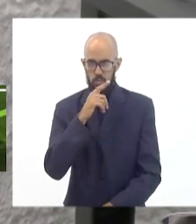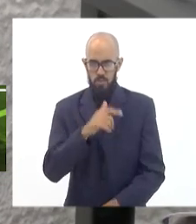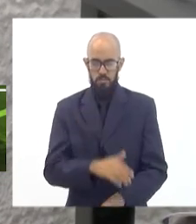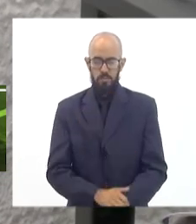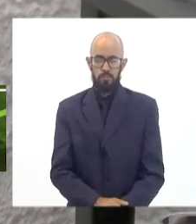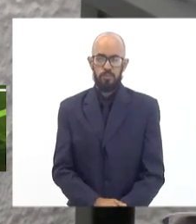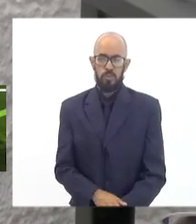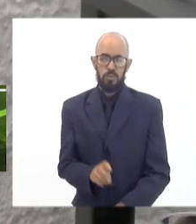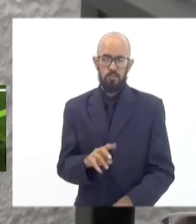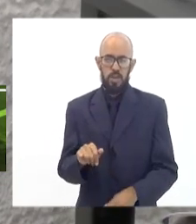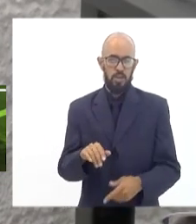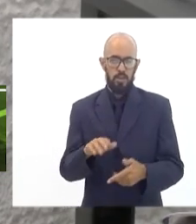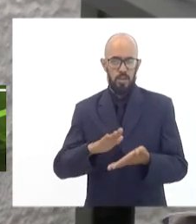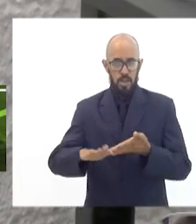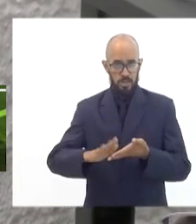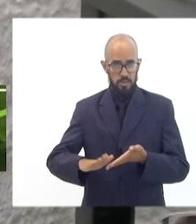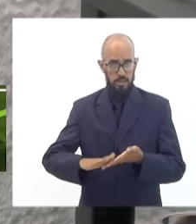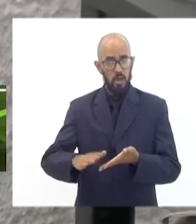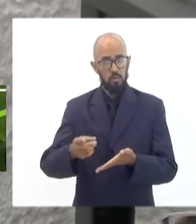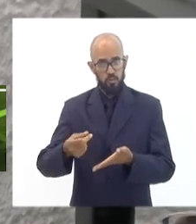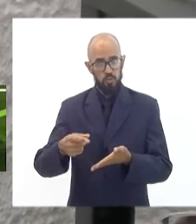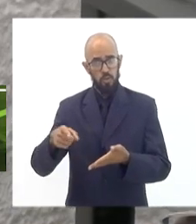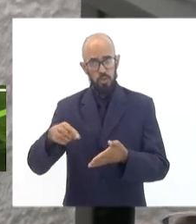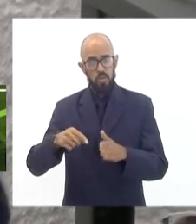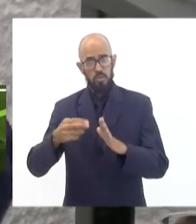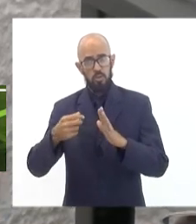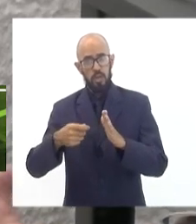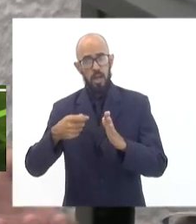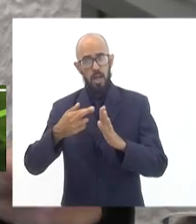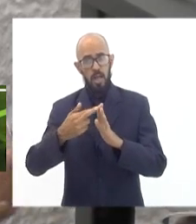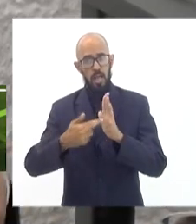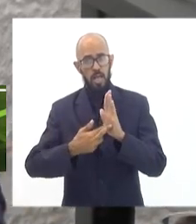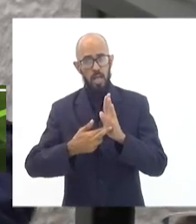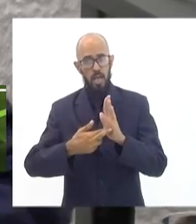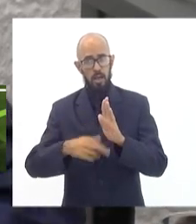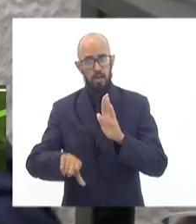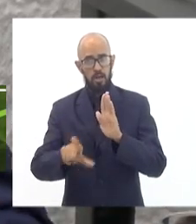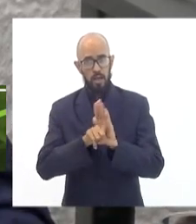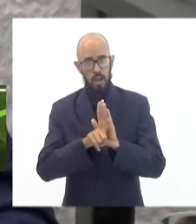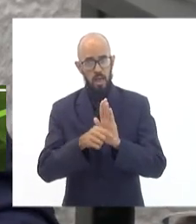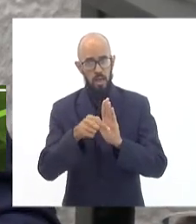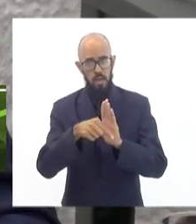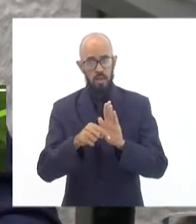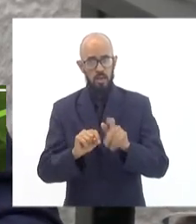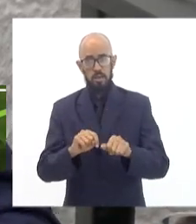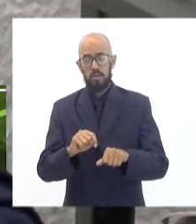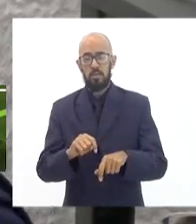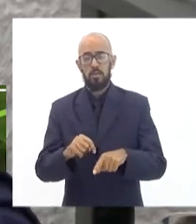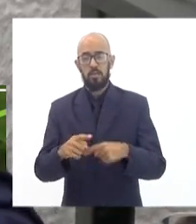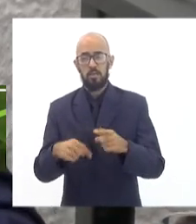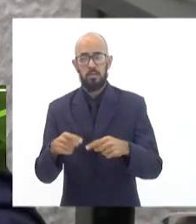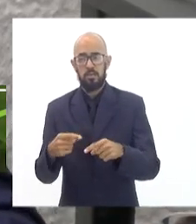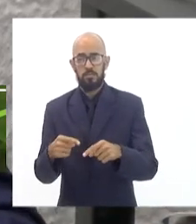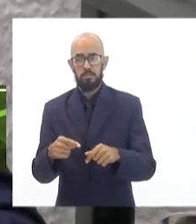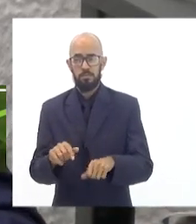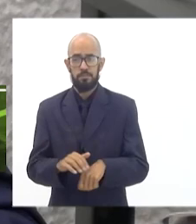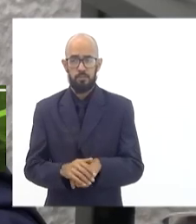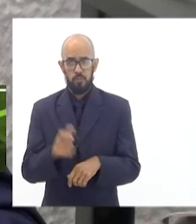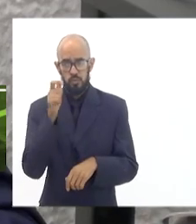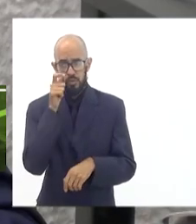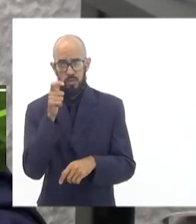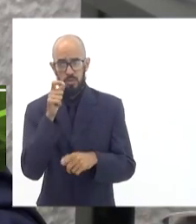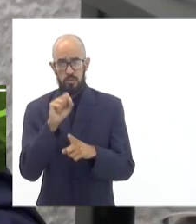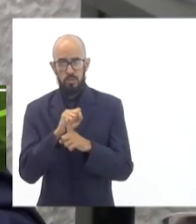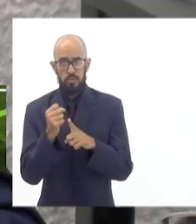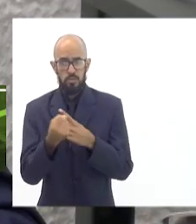vai exaurir primeiro cumprimento da Norma legal doente necessário e obrigatório para o fundo de interesse social